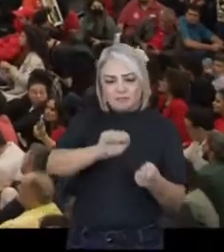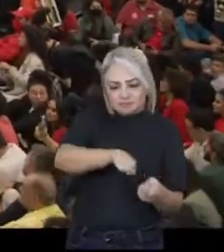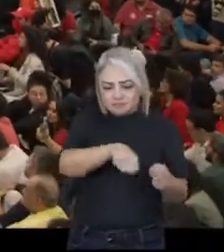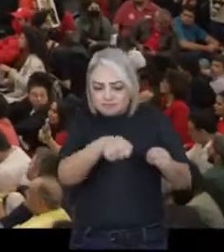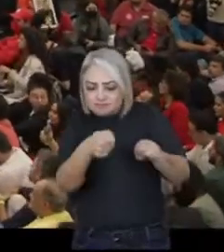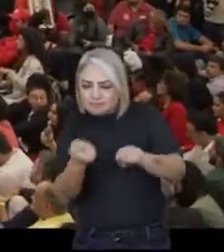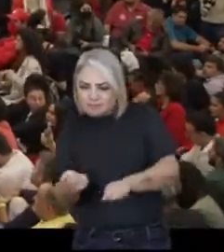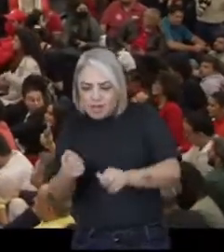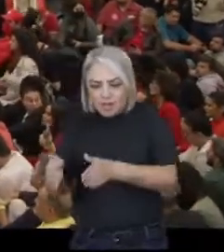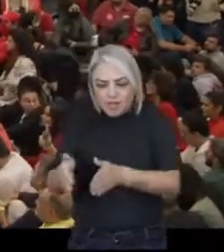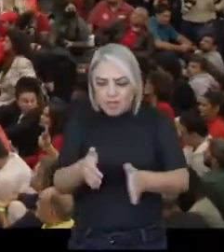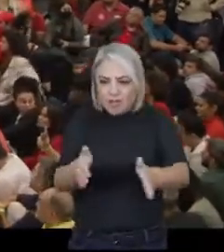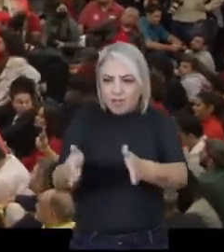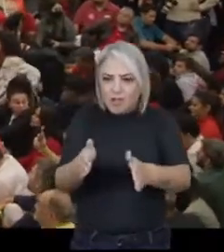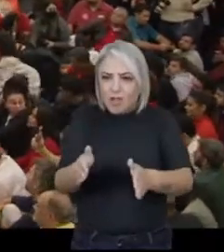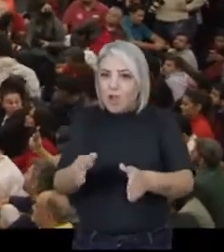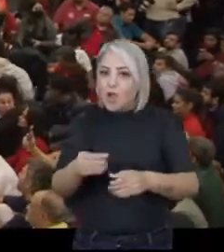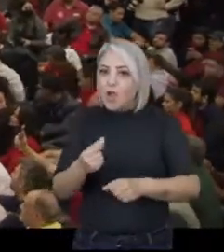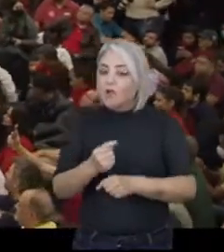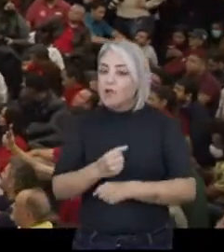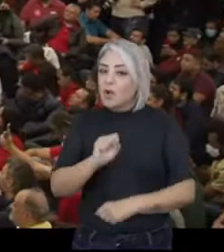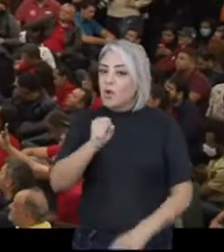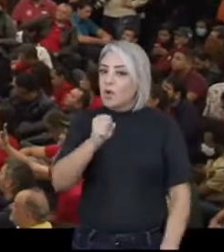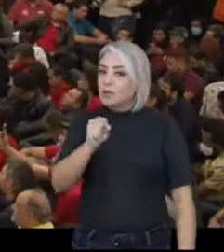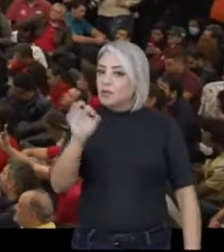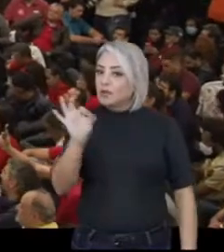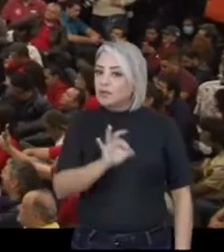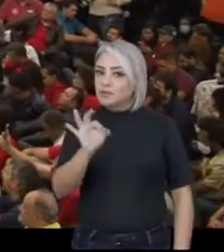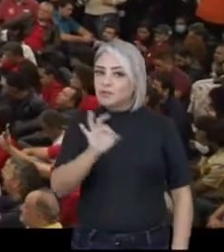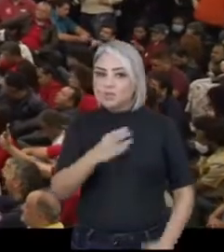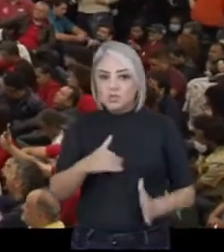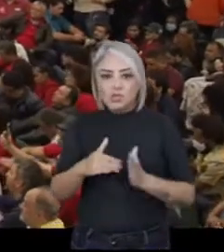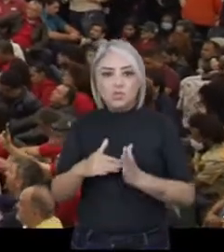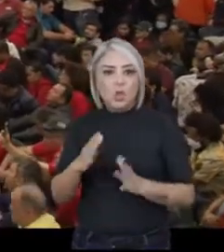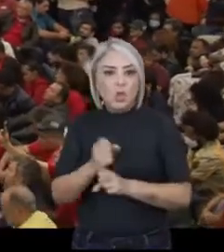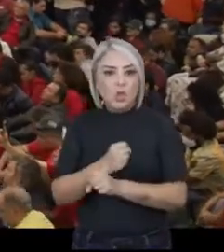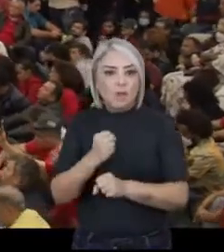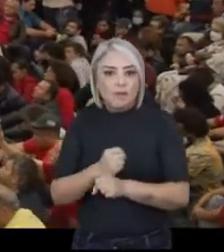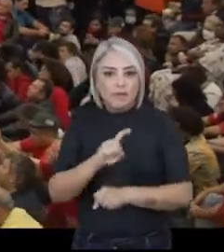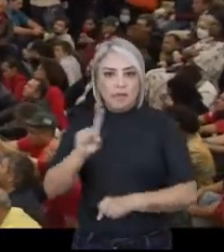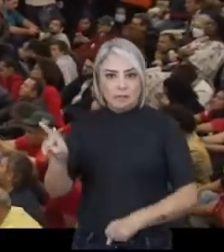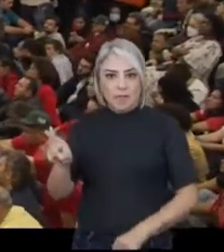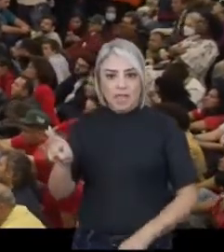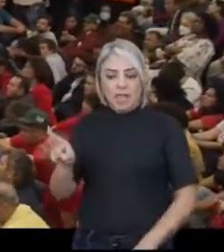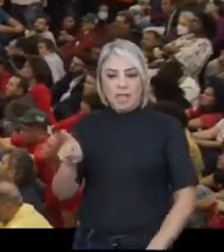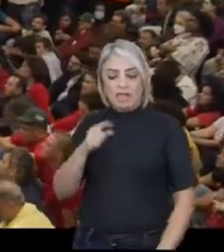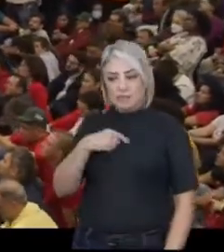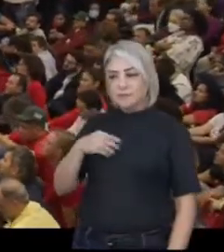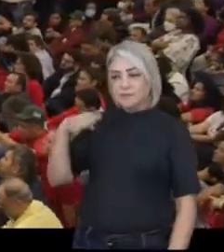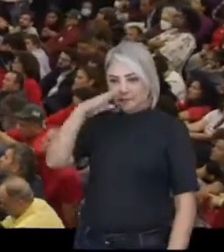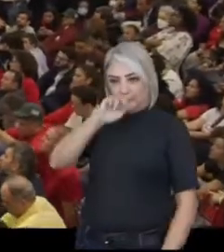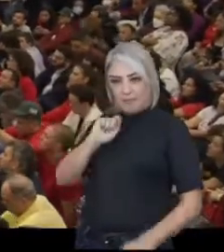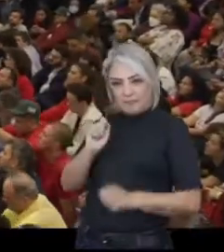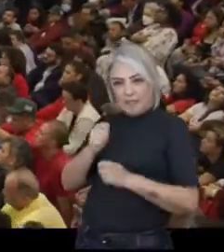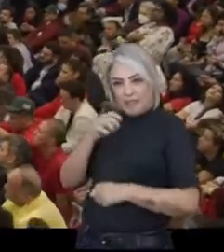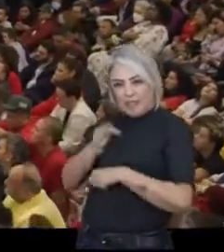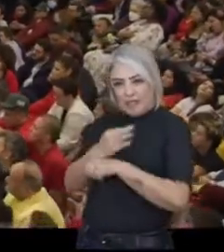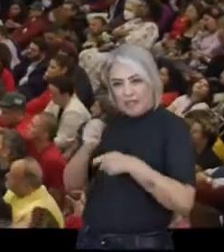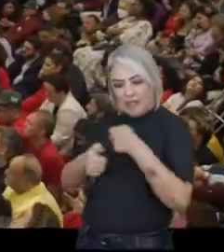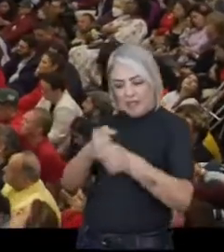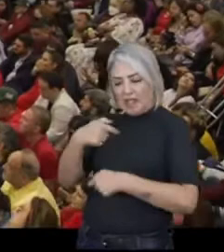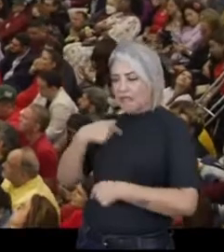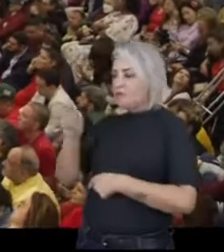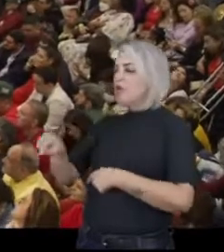fizemos 88% de todas as obras, mas eles tentam enganar o povo dizendo que foram eles que